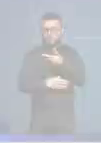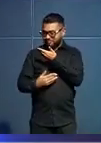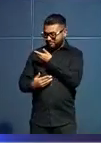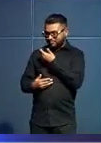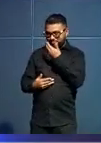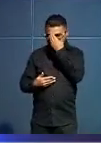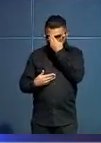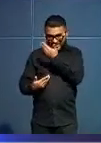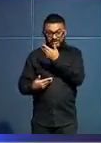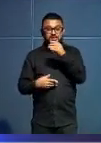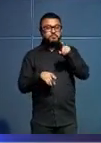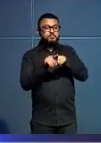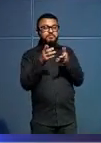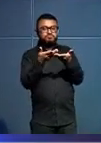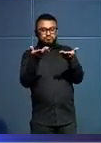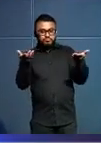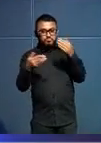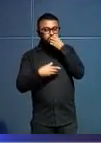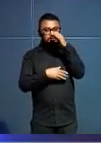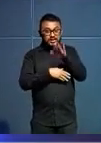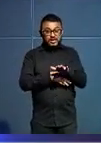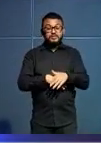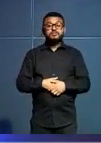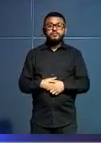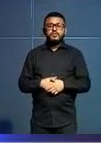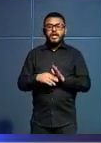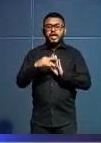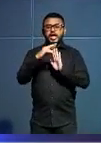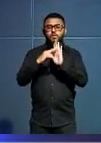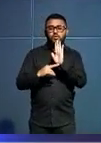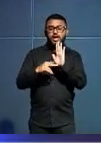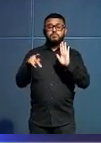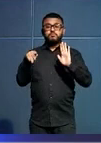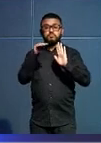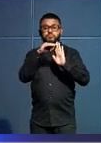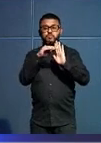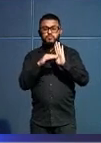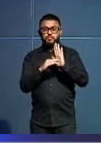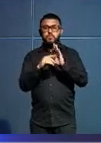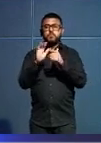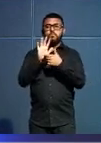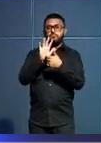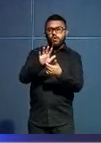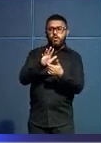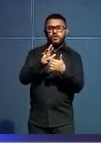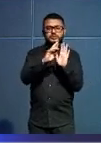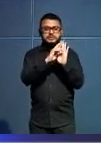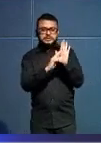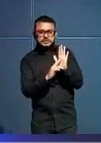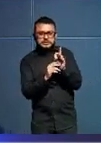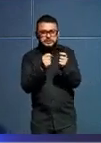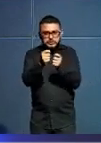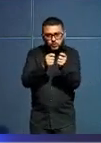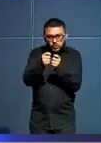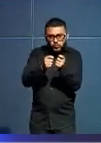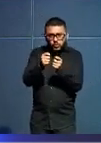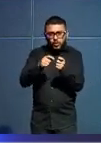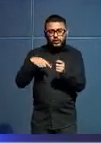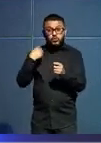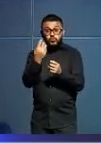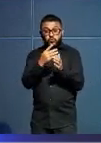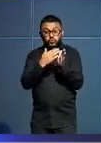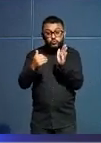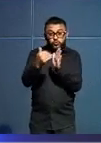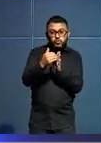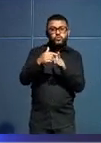regulação bom o processo da neon tem vários indicadores regulados indicadores que acompanham Tecnicamente cada